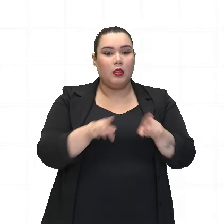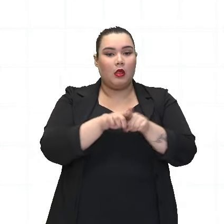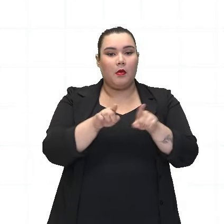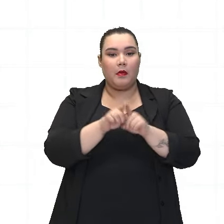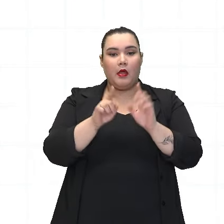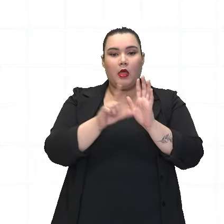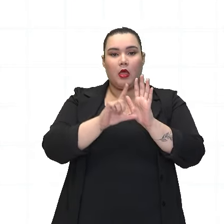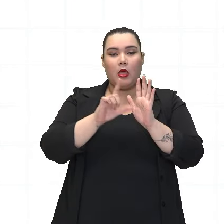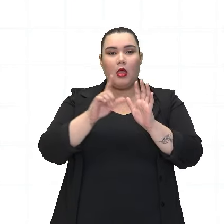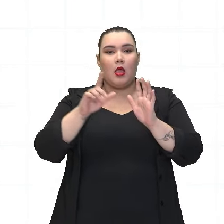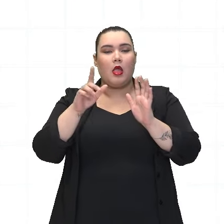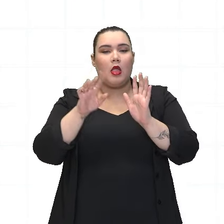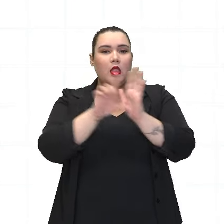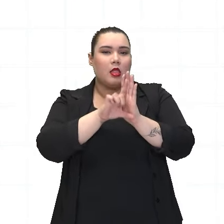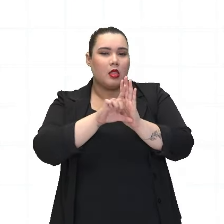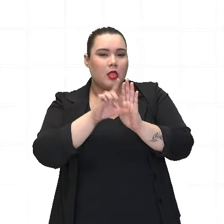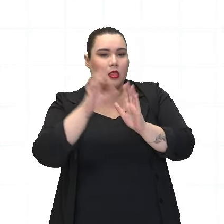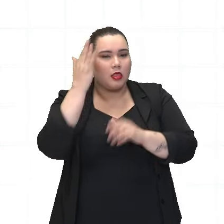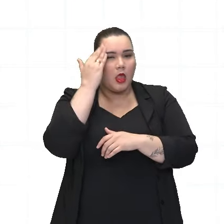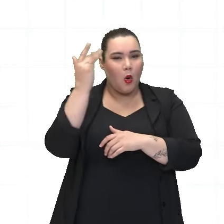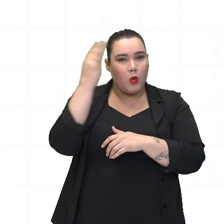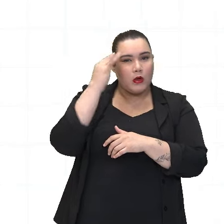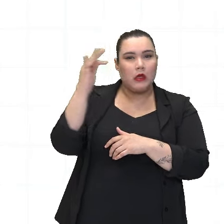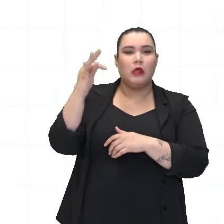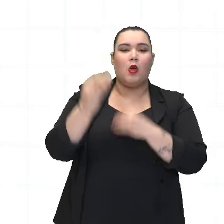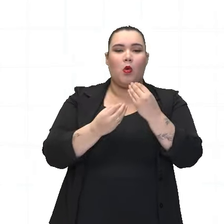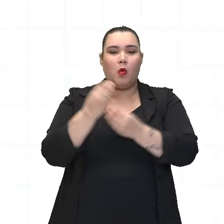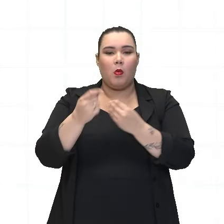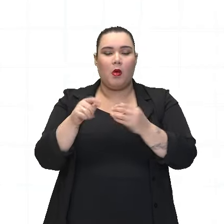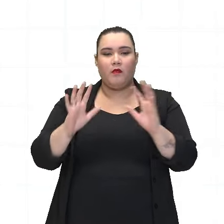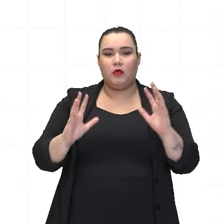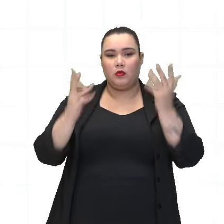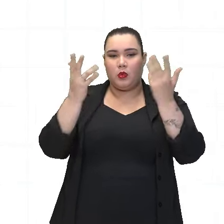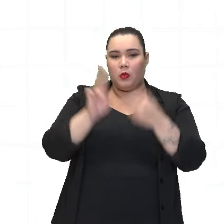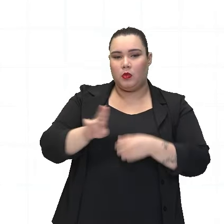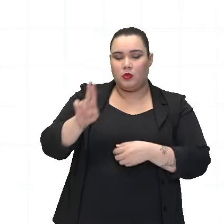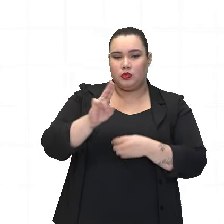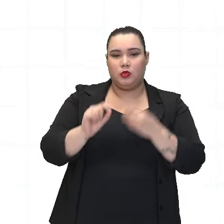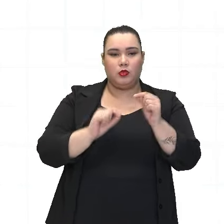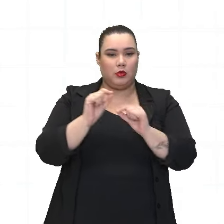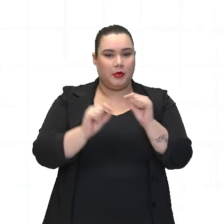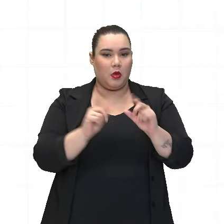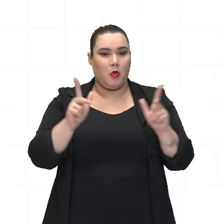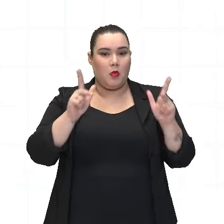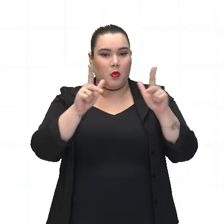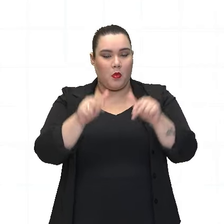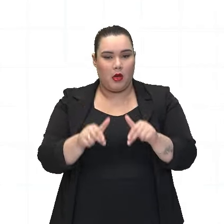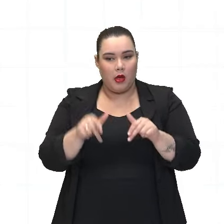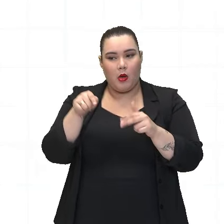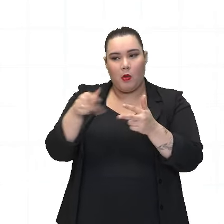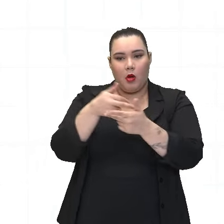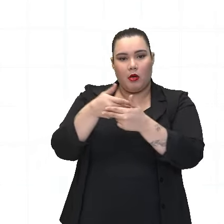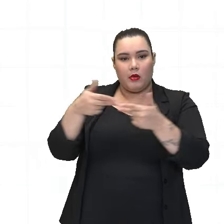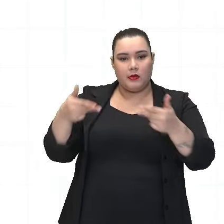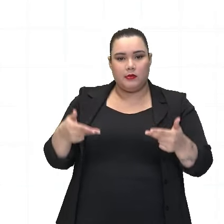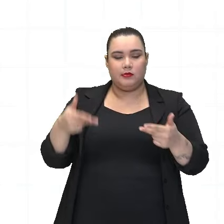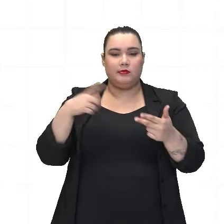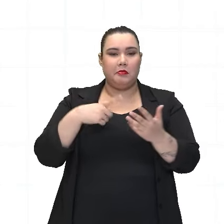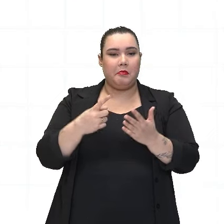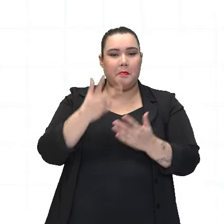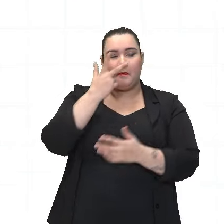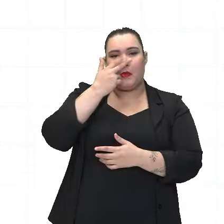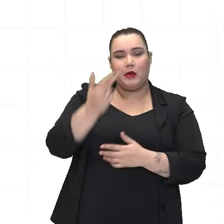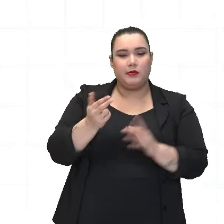leis gerais de funcionamento dos fenômenos, que são as mesmas para fatos que nos